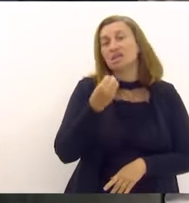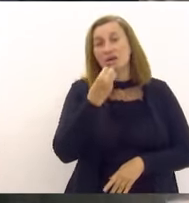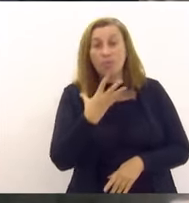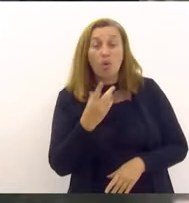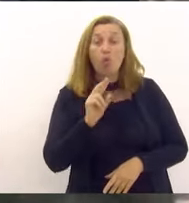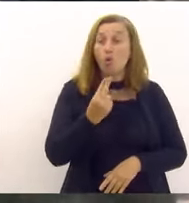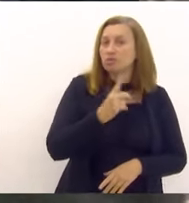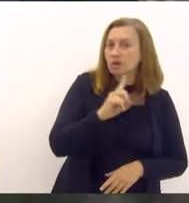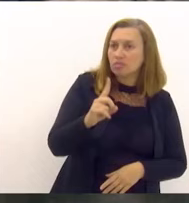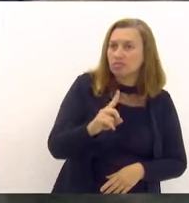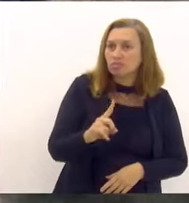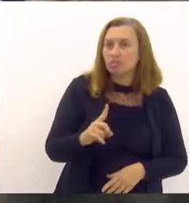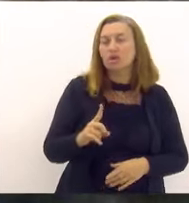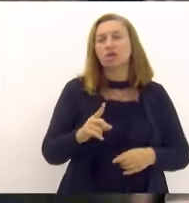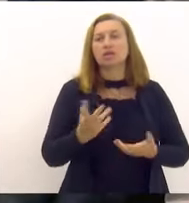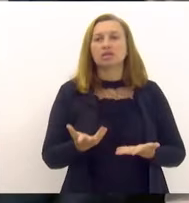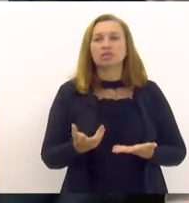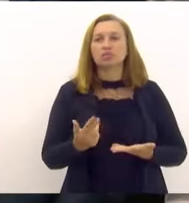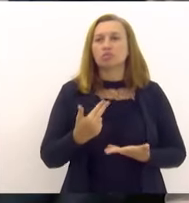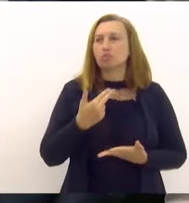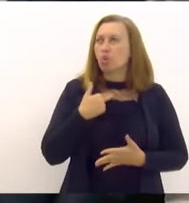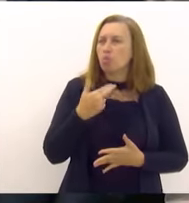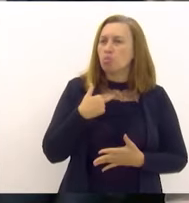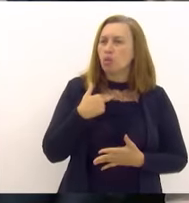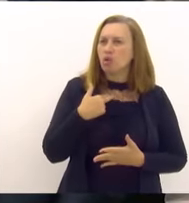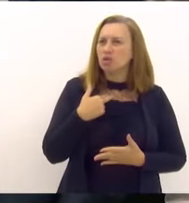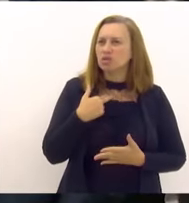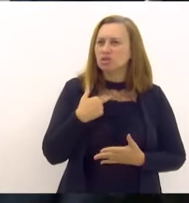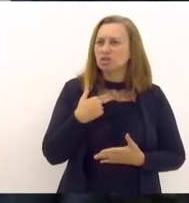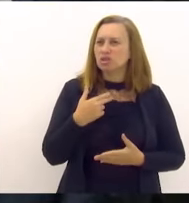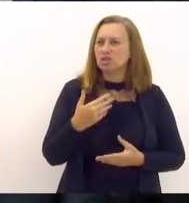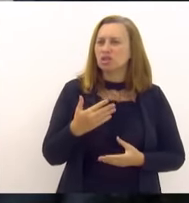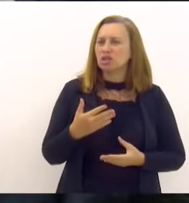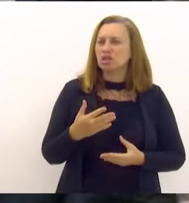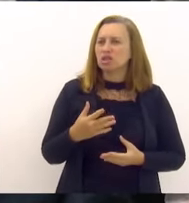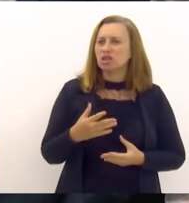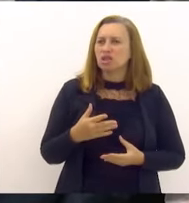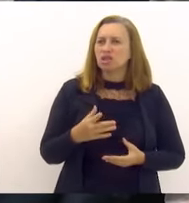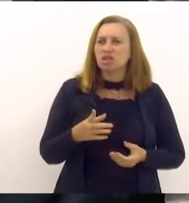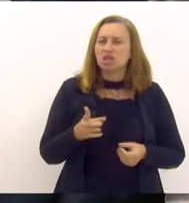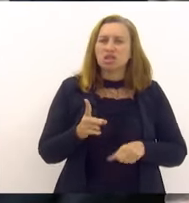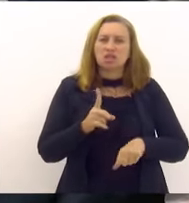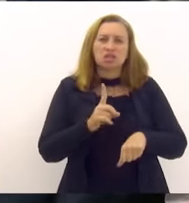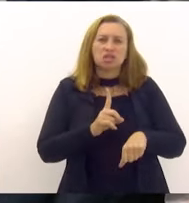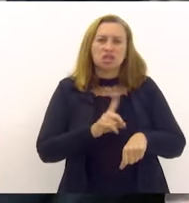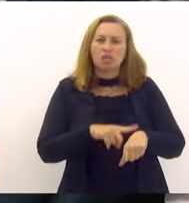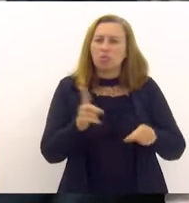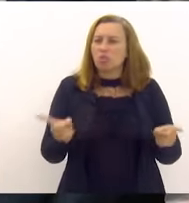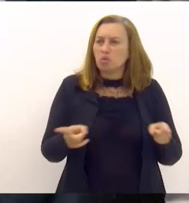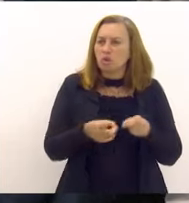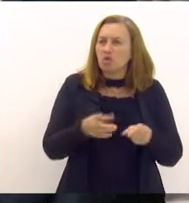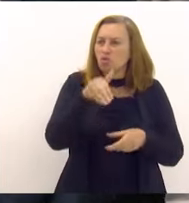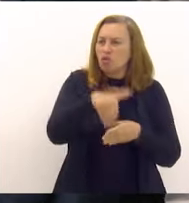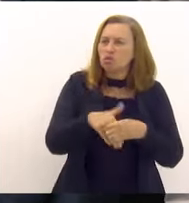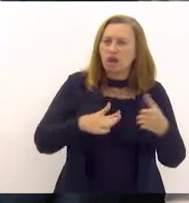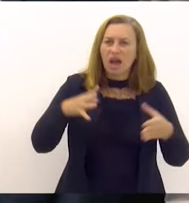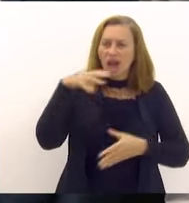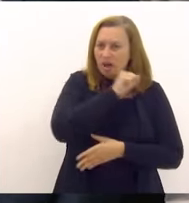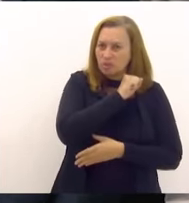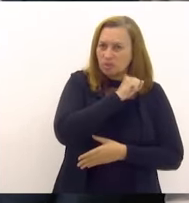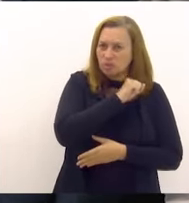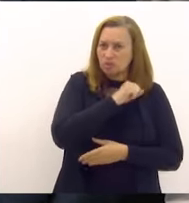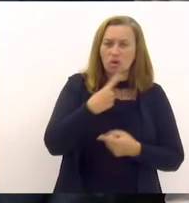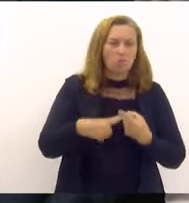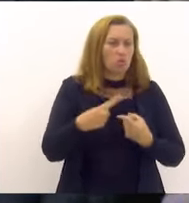ou negativas. Mas a gente não pode se impor votar em menos de 24 horas porque o governo do Estado tem feito lambança e